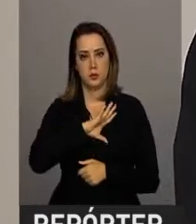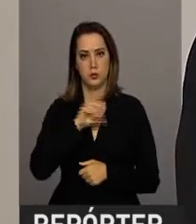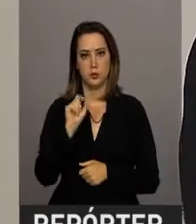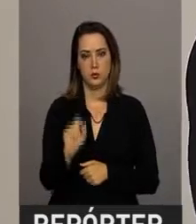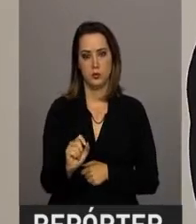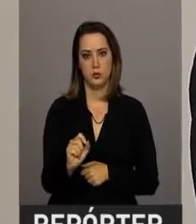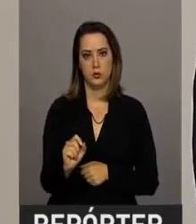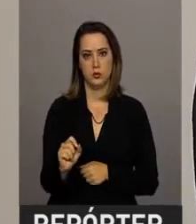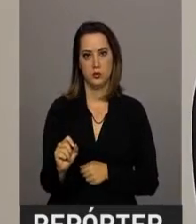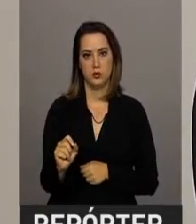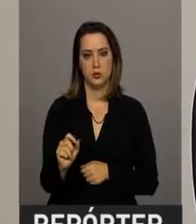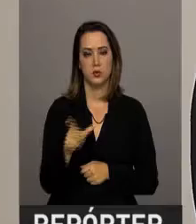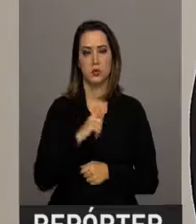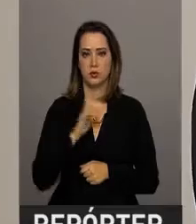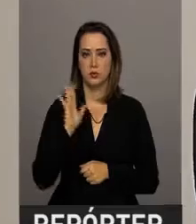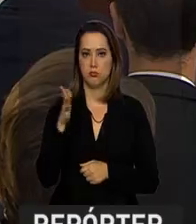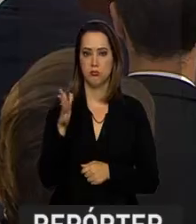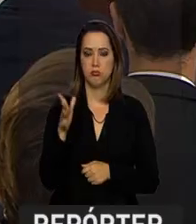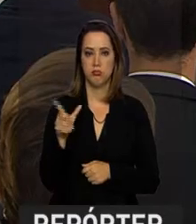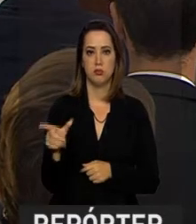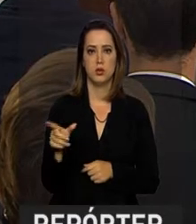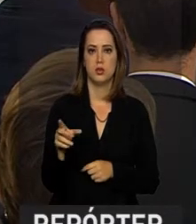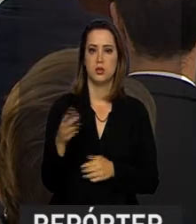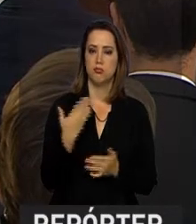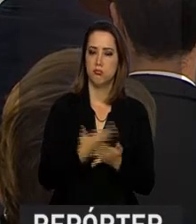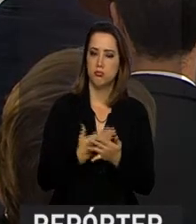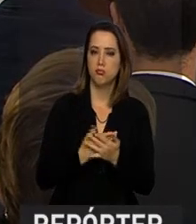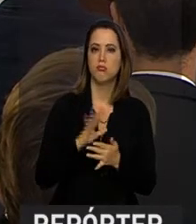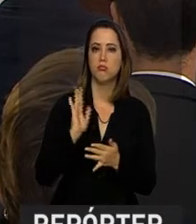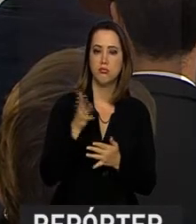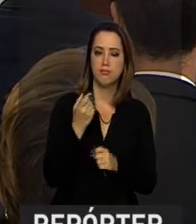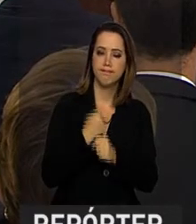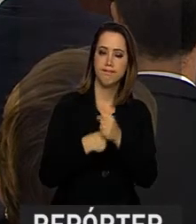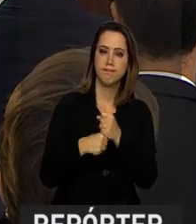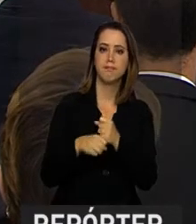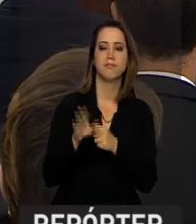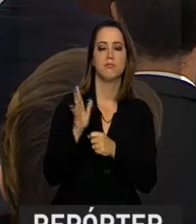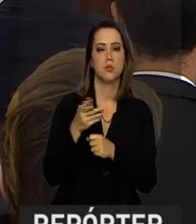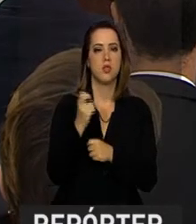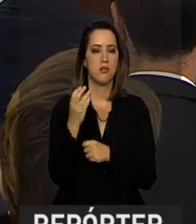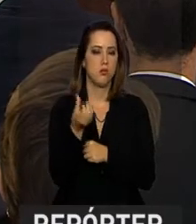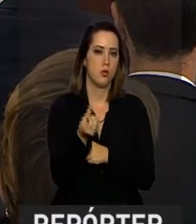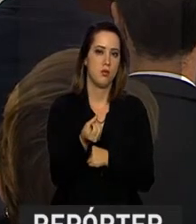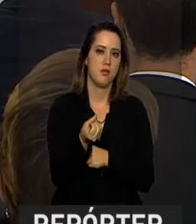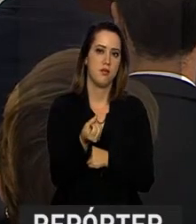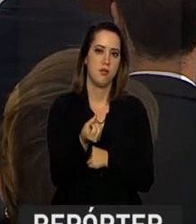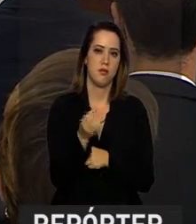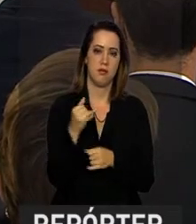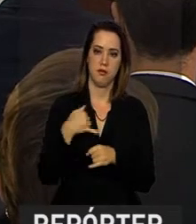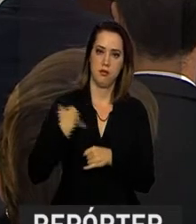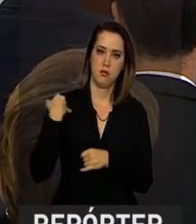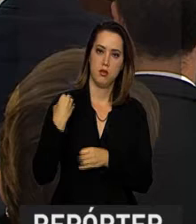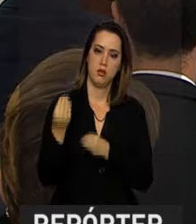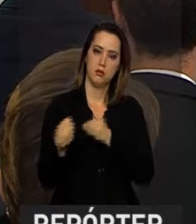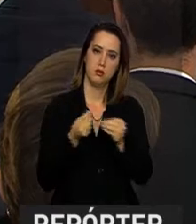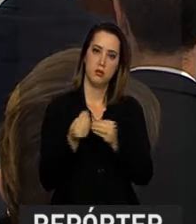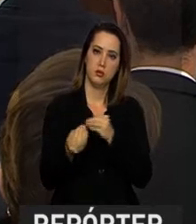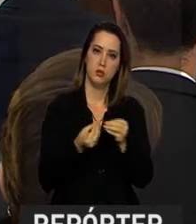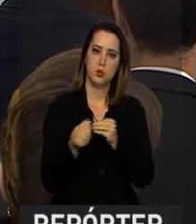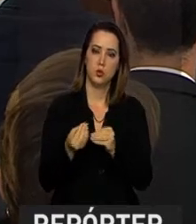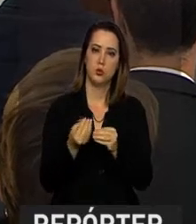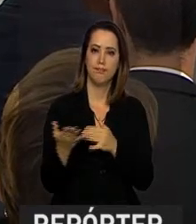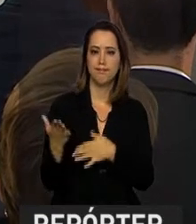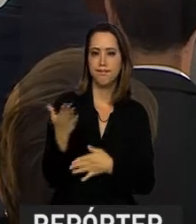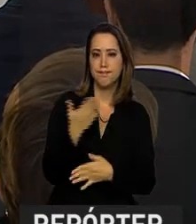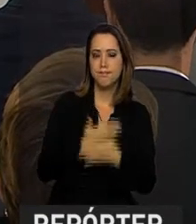uma tese que vencer dentro do selo de batida há muitos anos grande cinco ou seis anos ou seja como a recuar